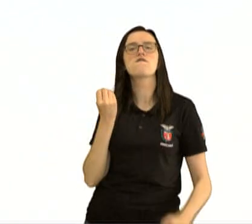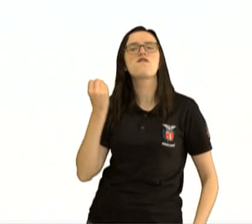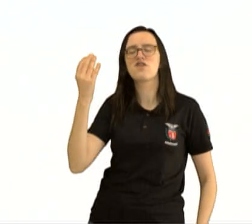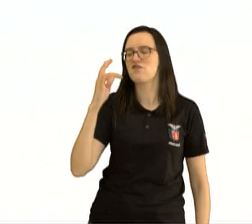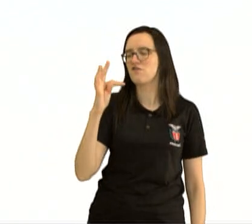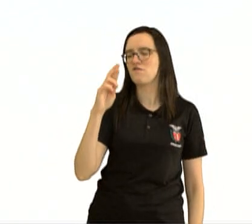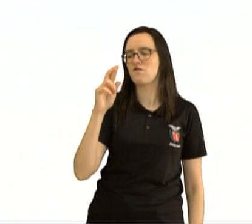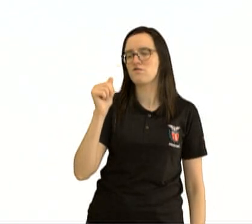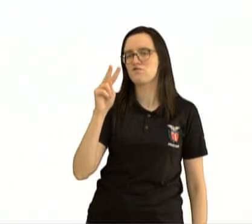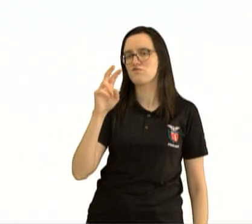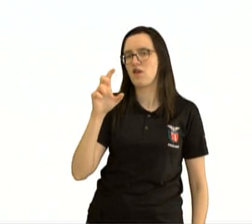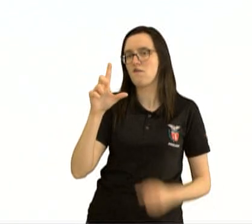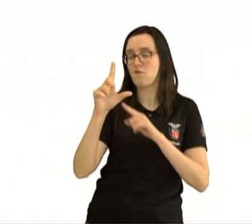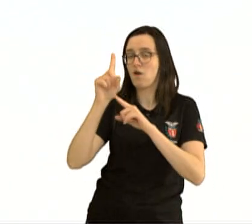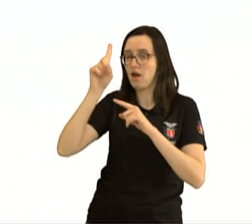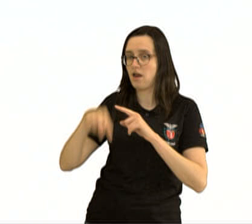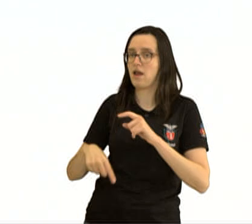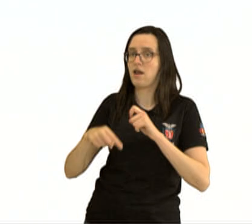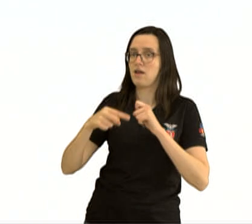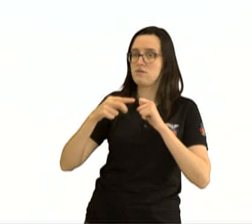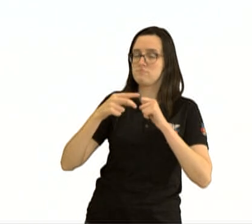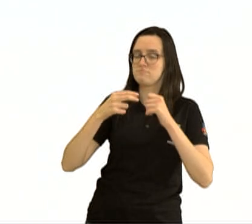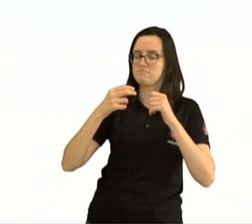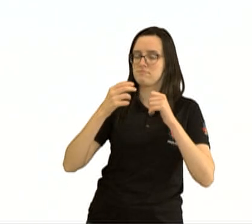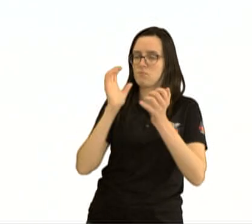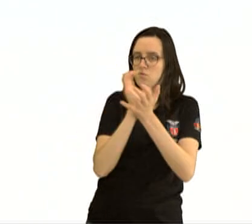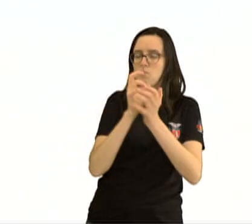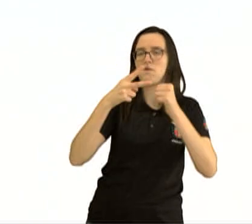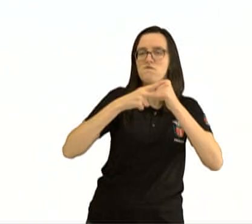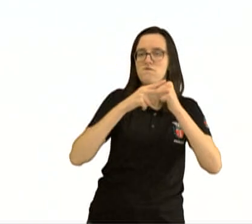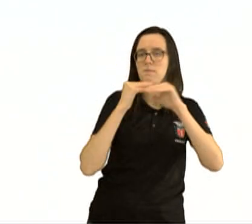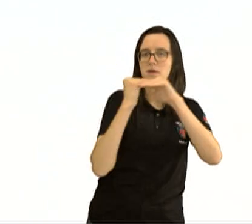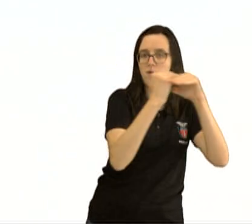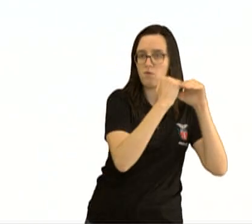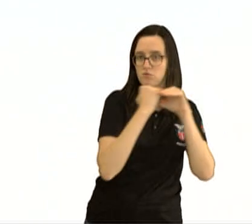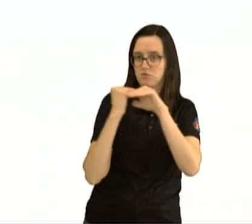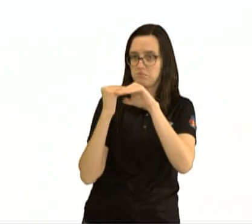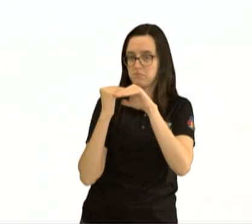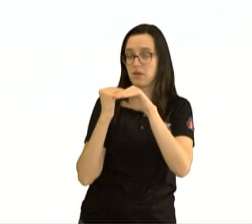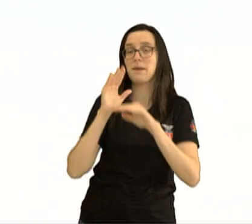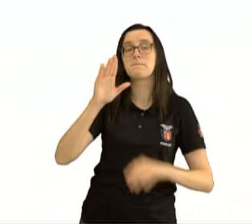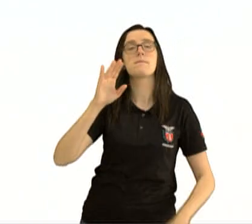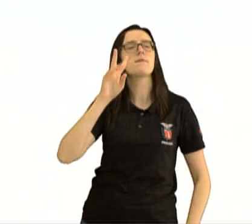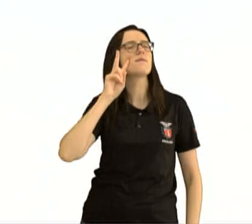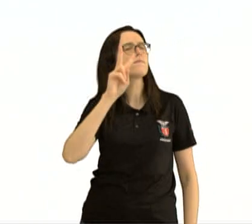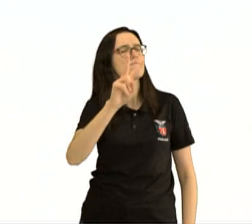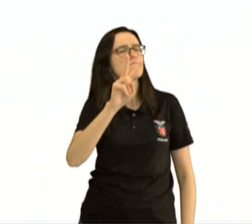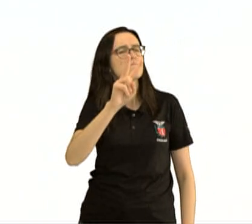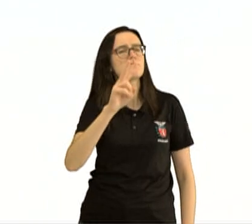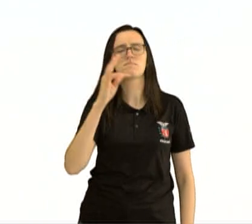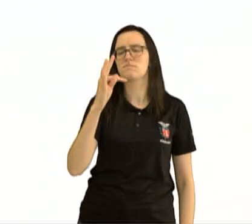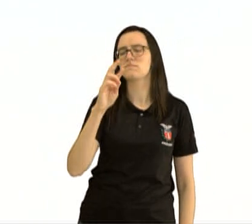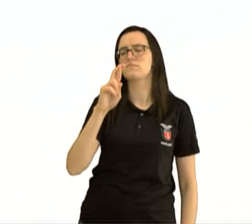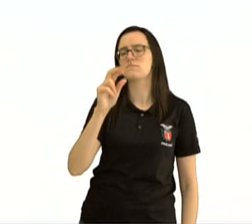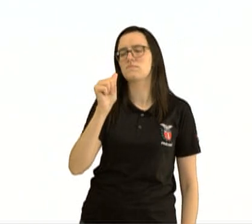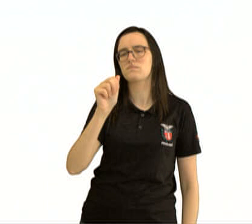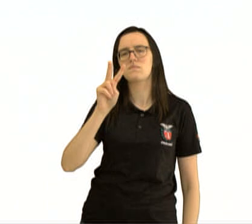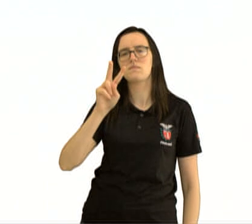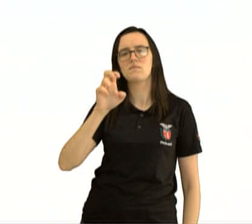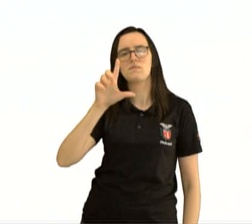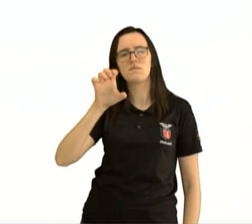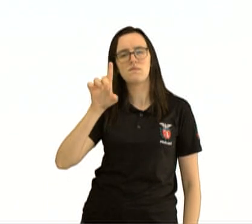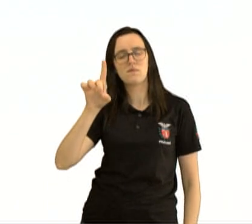verbo regular, basta você colocar o ed. Yes, she traveled by plane. Sim,